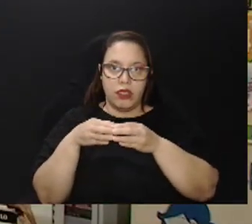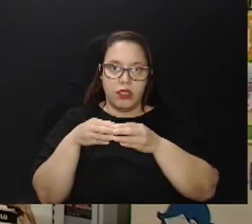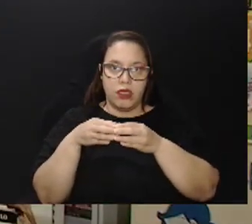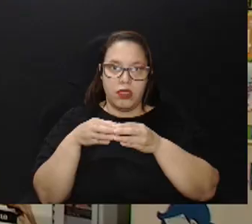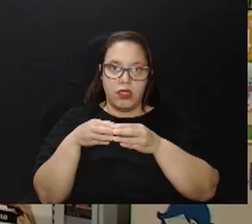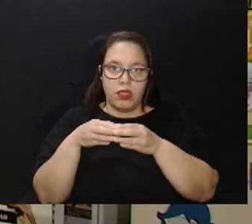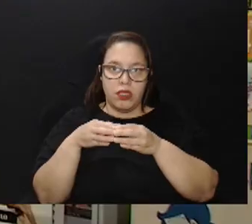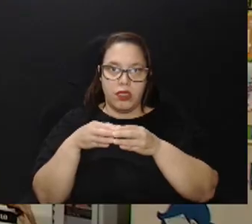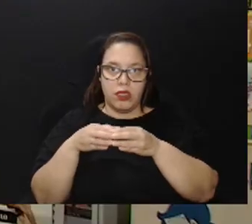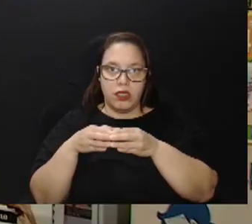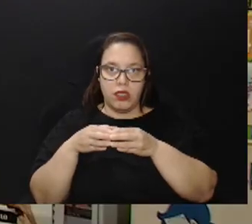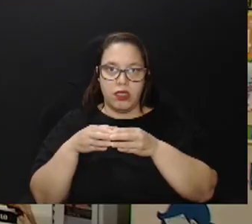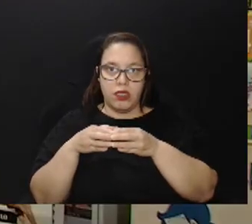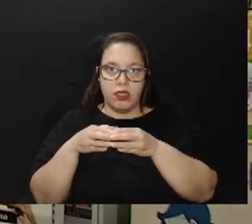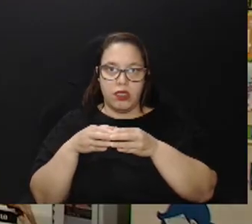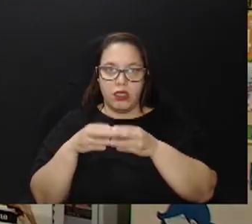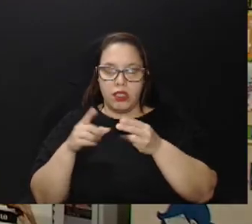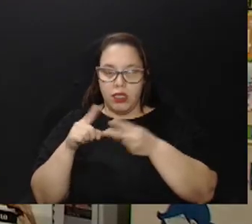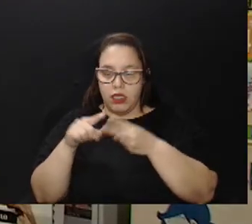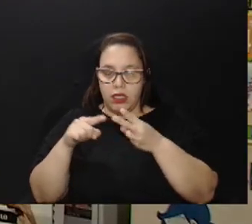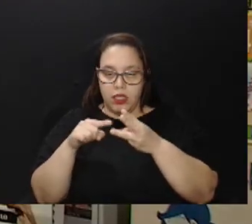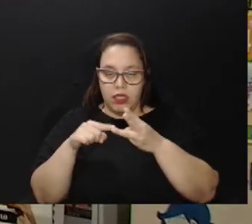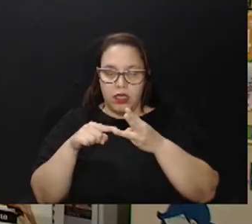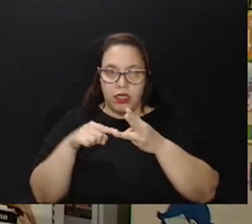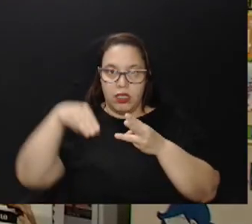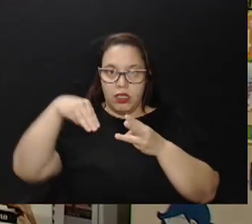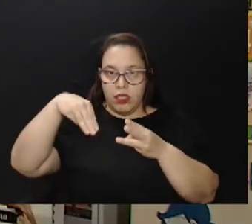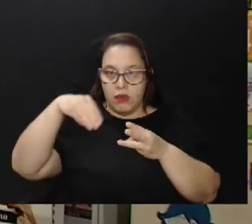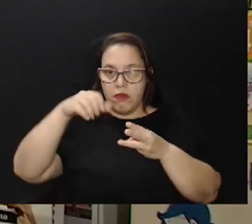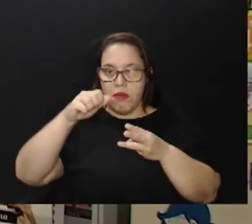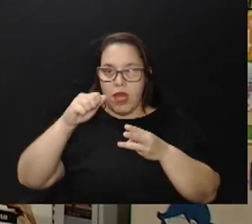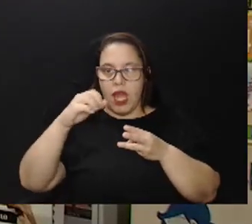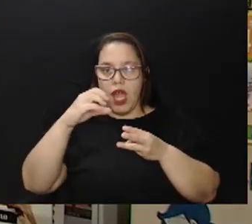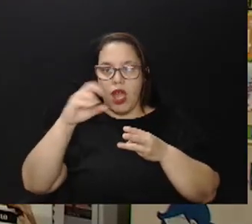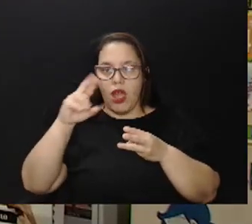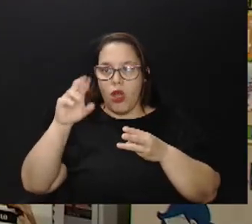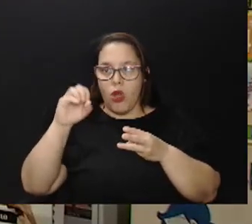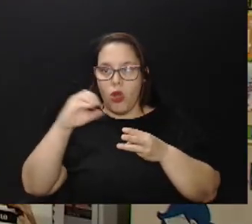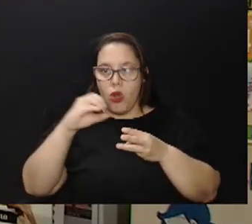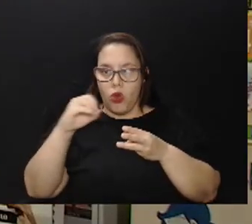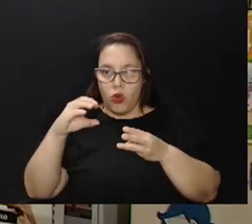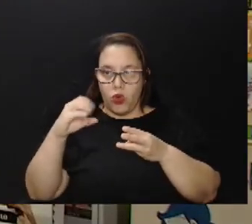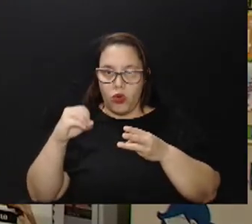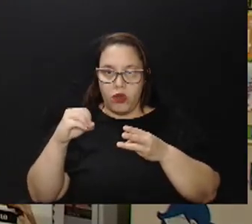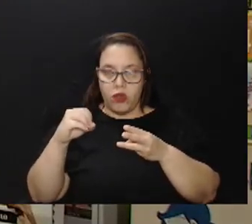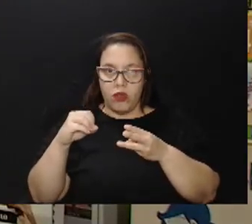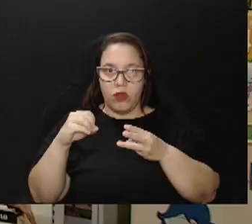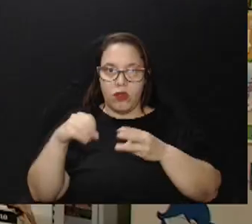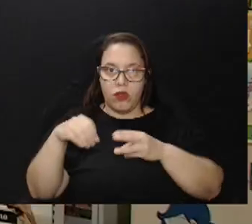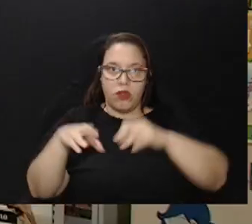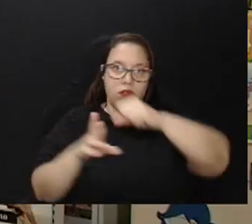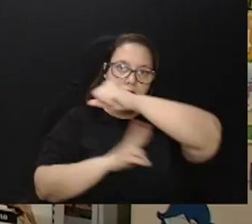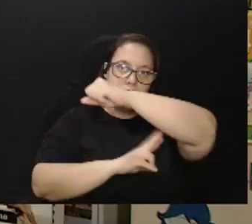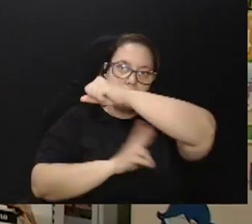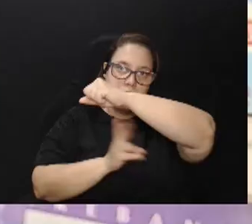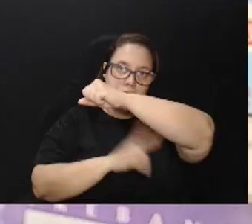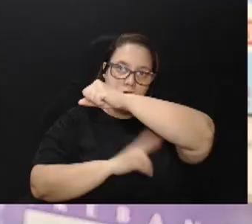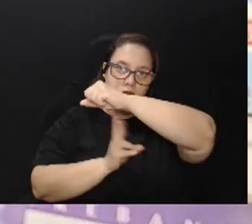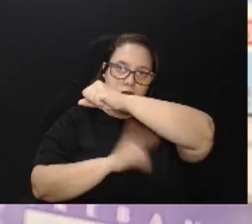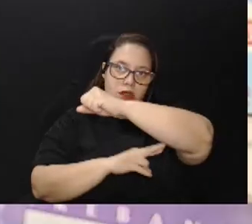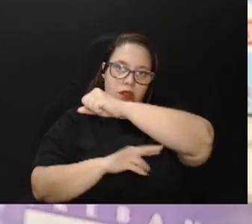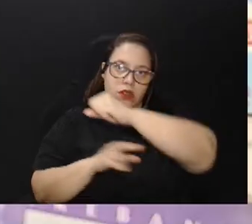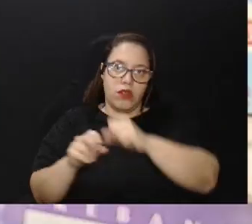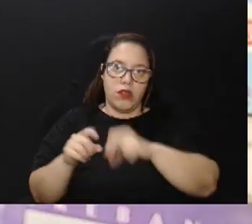Pedra Branca, Macuco, que é, na verdade, na estrada, lá da beira da Anhanguera,